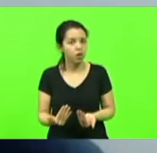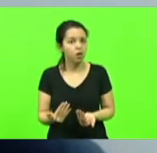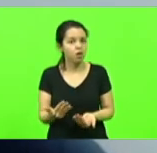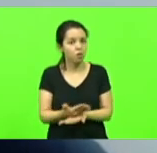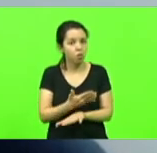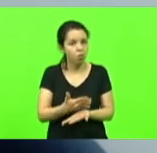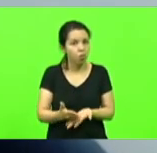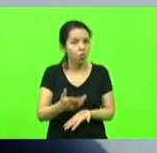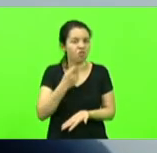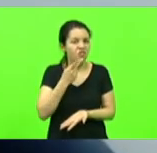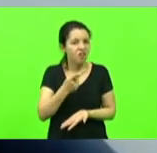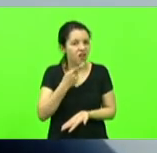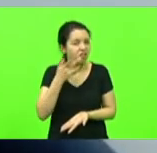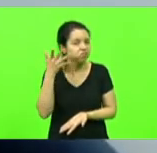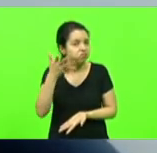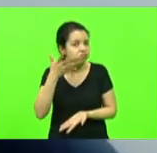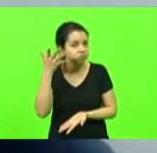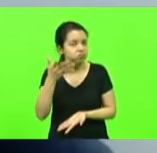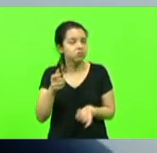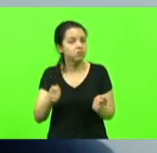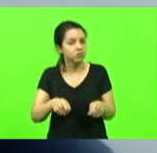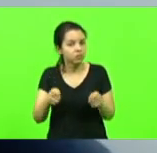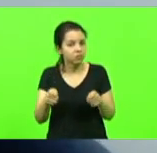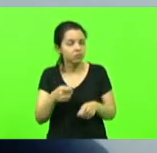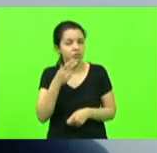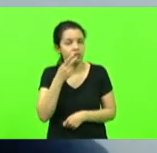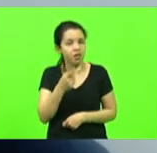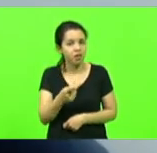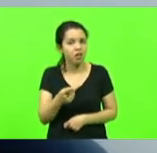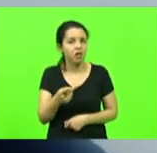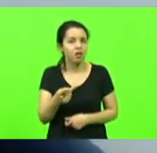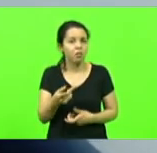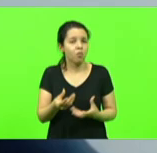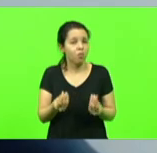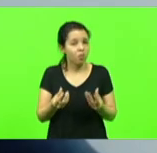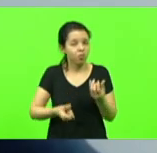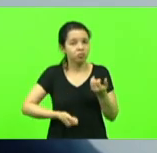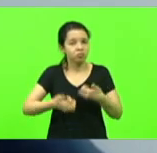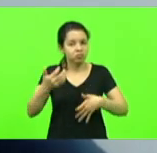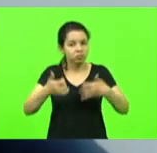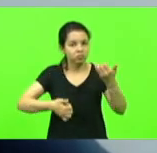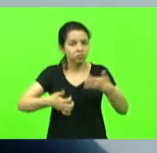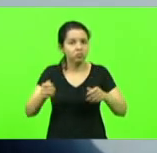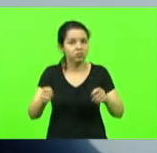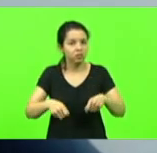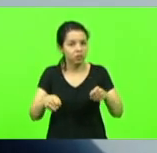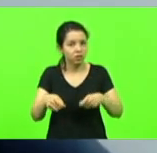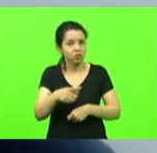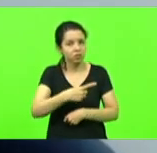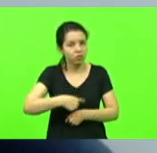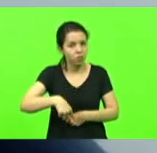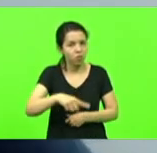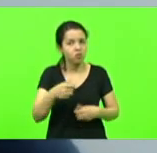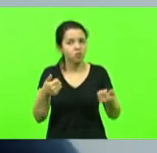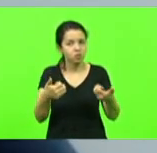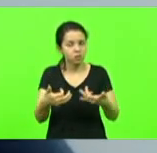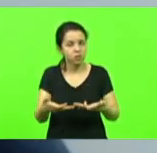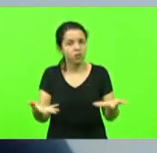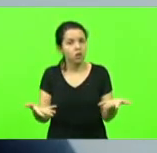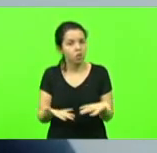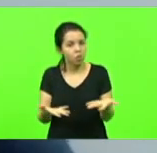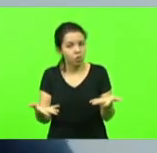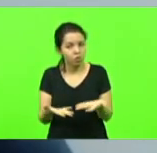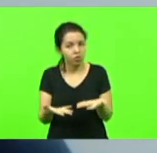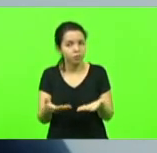alguns pensamentos, daria para falar, né, muitas coisas aqui diante do que a gente está trazendo hoje, mas deixo aqui a